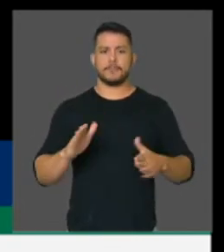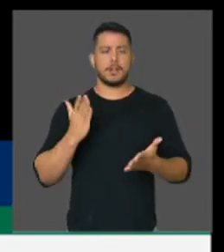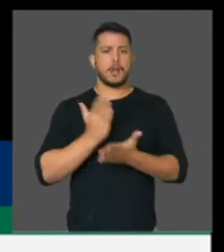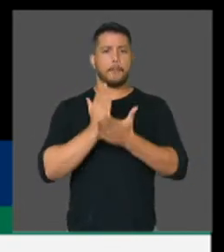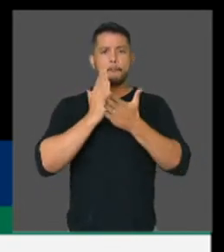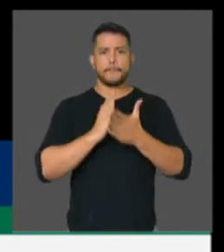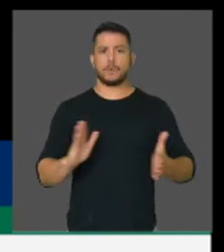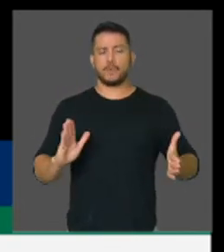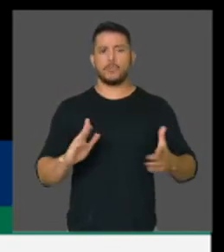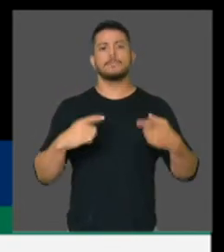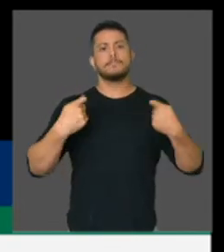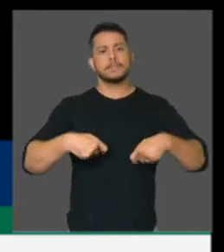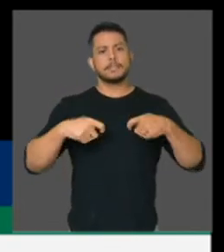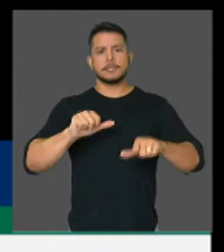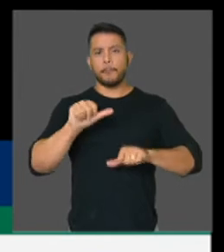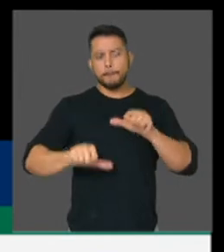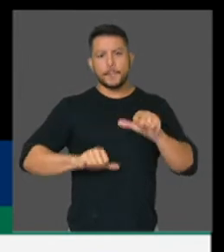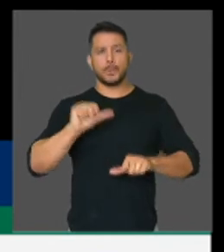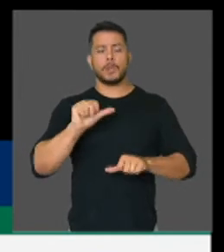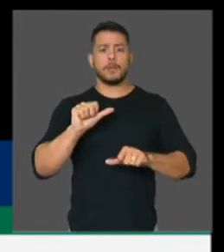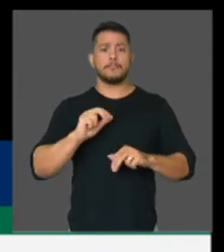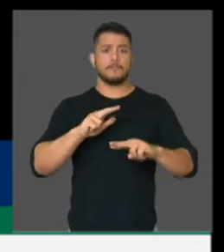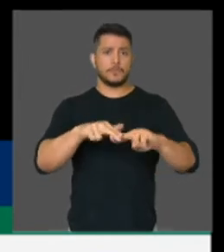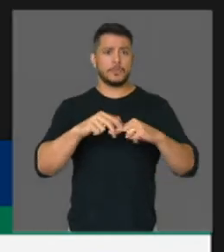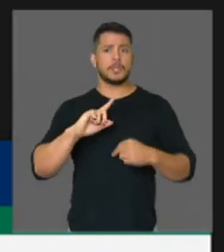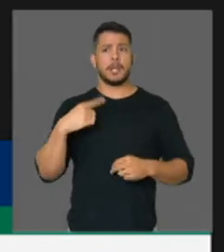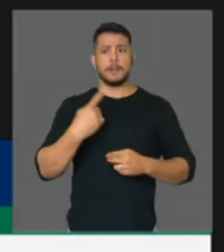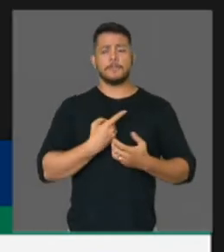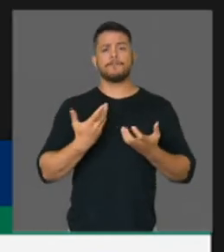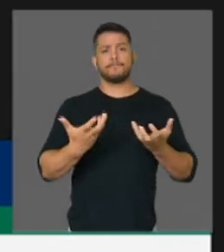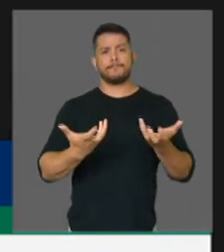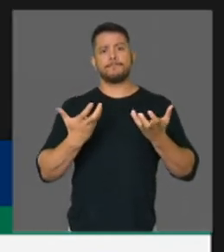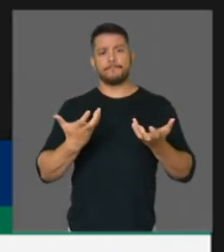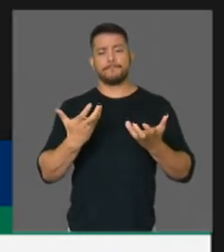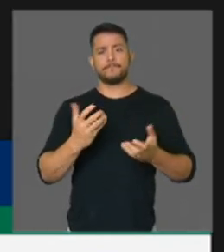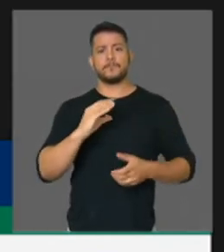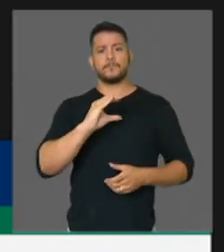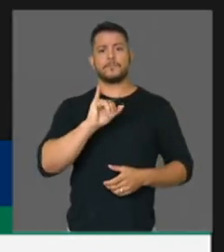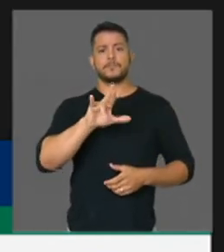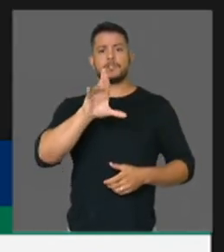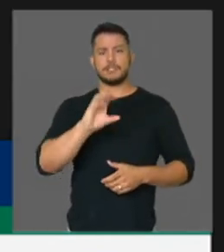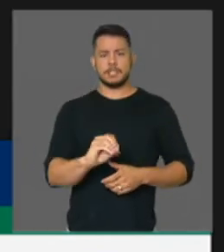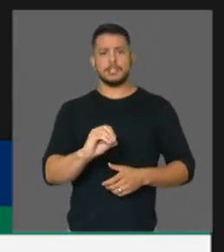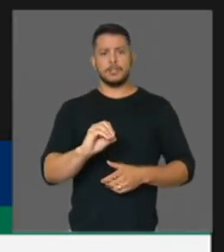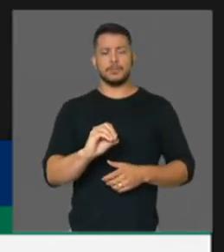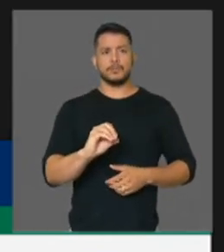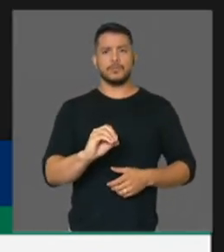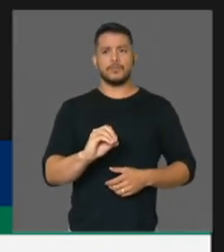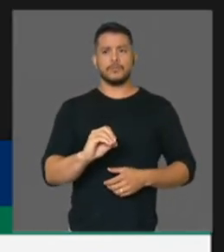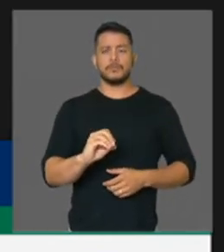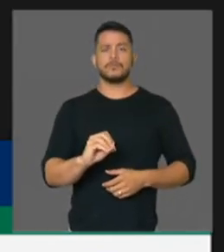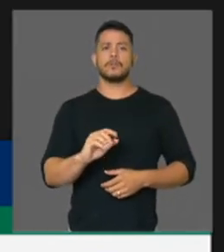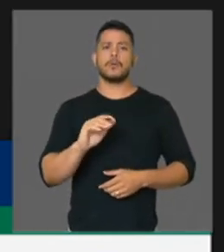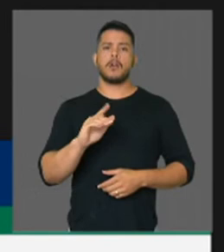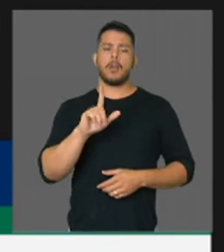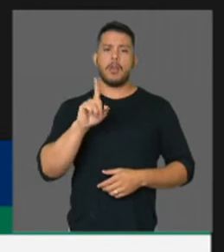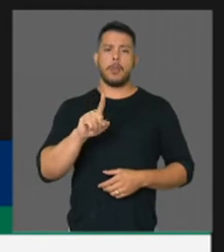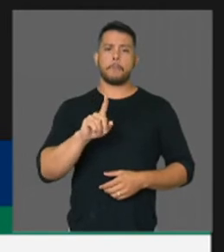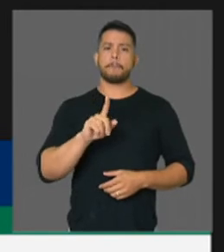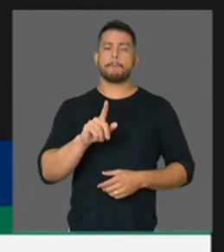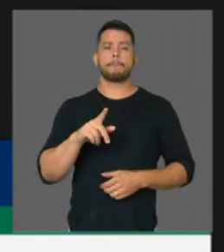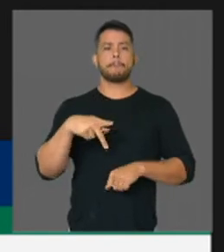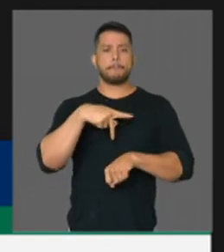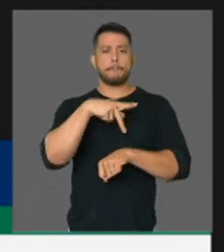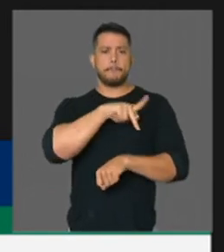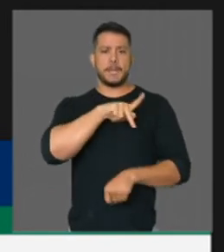chega do mais do pior. Por isso é que nós queremos o Ciro Ferreira Gomes governando esse país para o